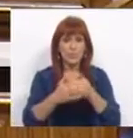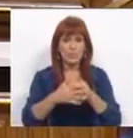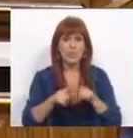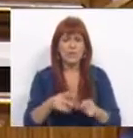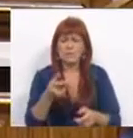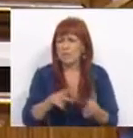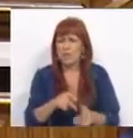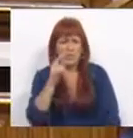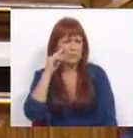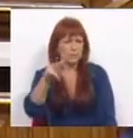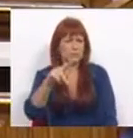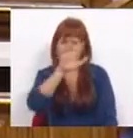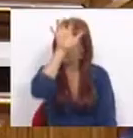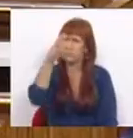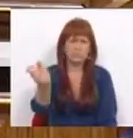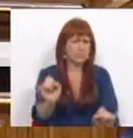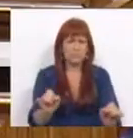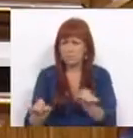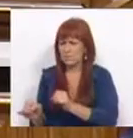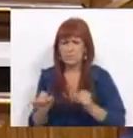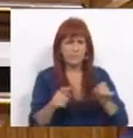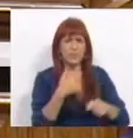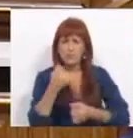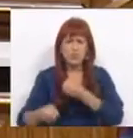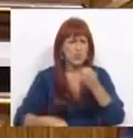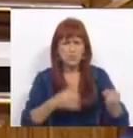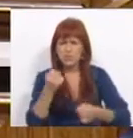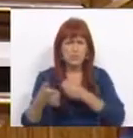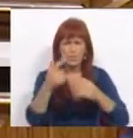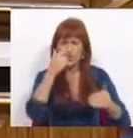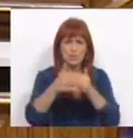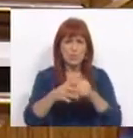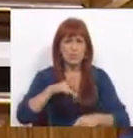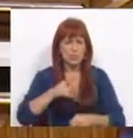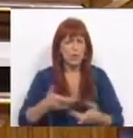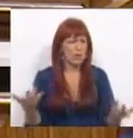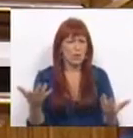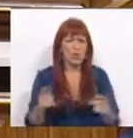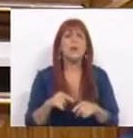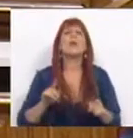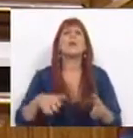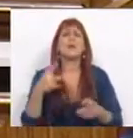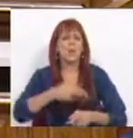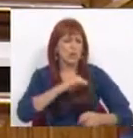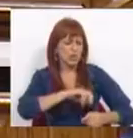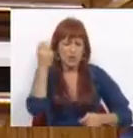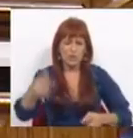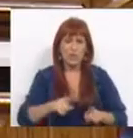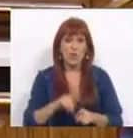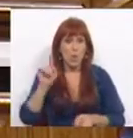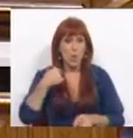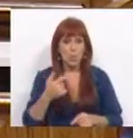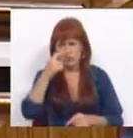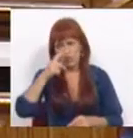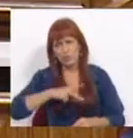numa verdadeira miragem para muitos idosos neste país. Cortou nas reformas e, se não fossem